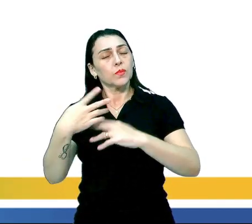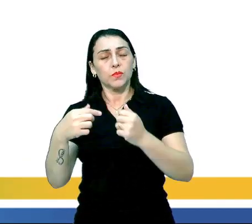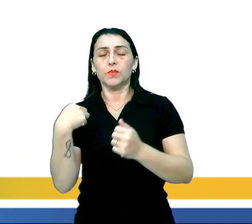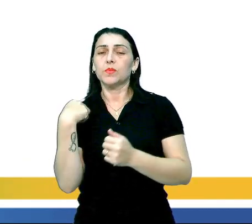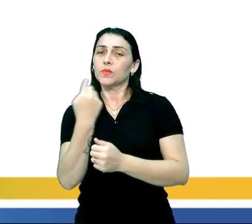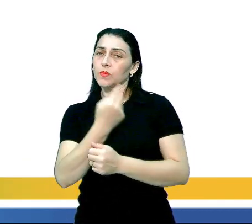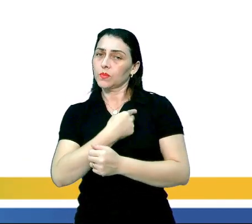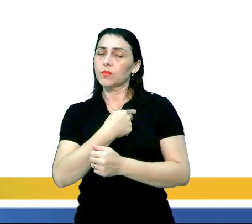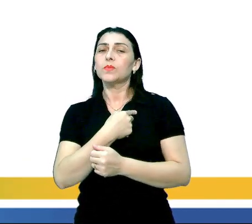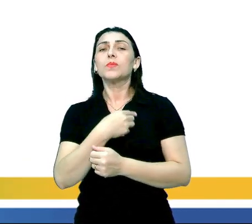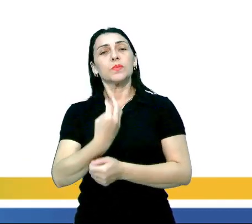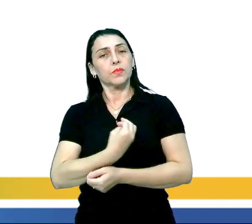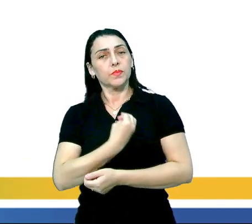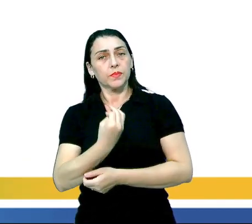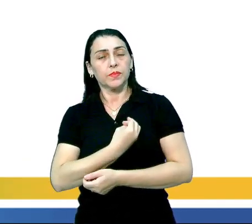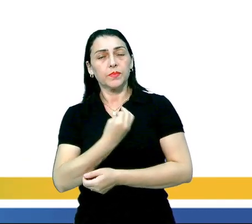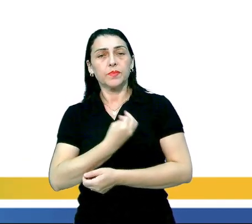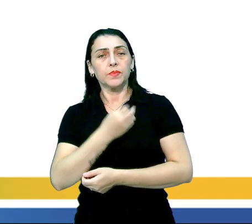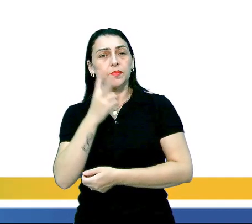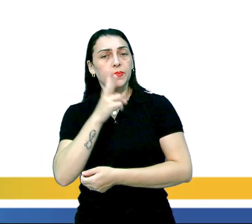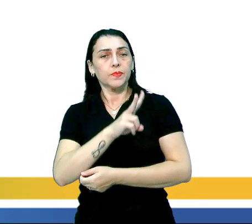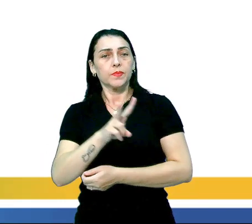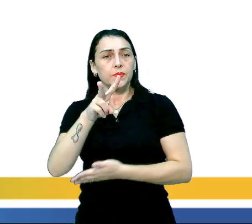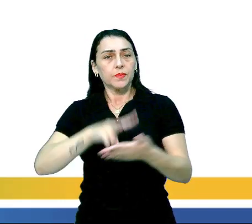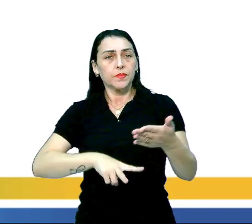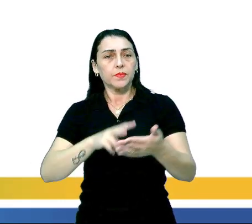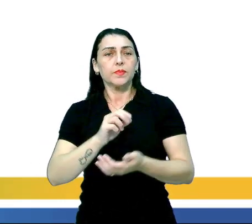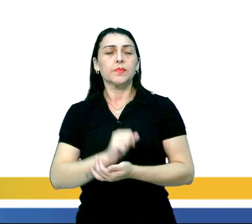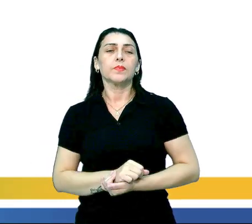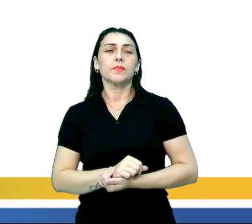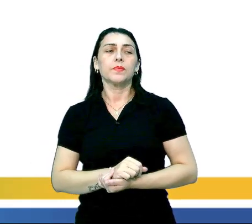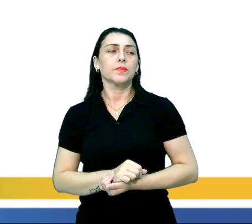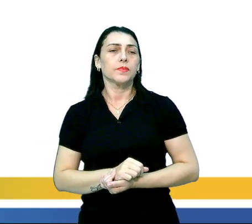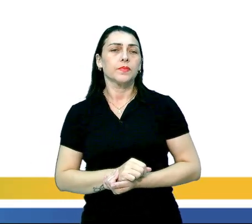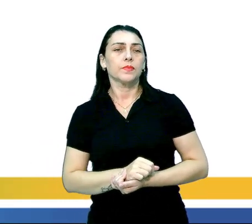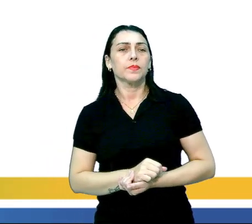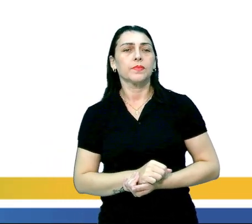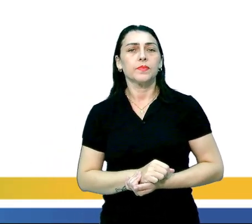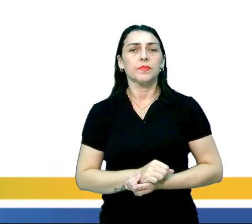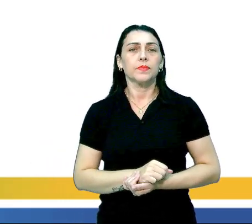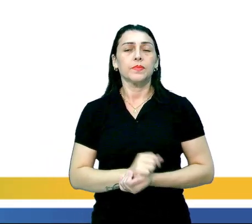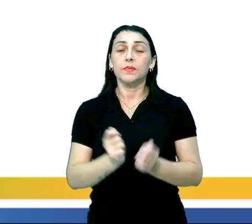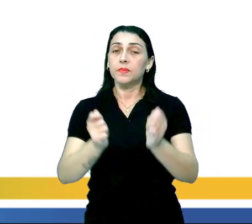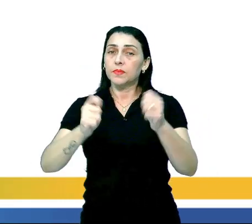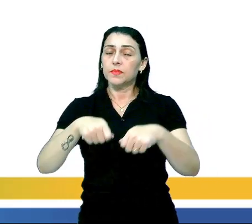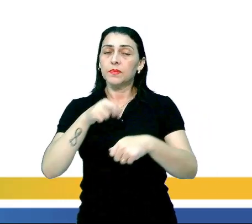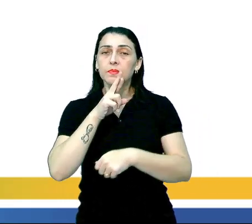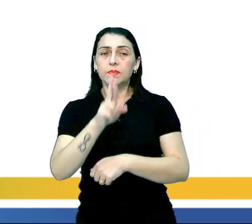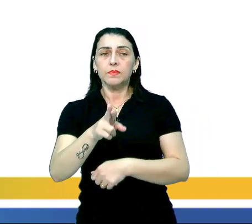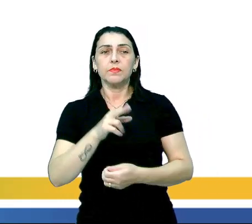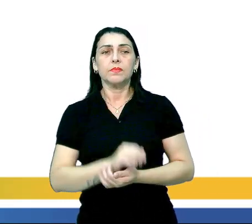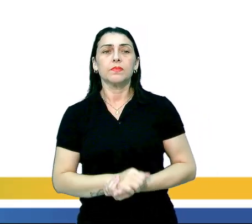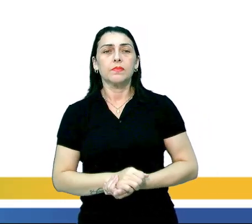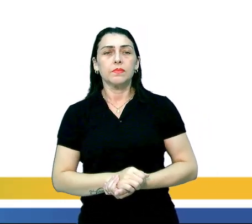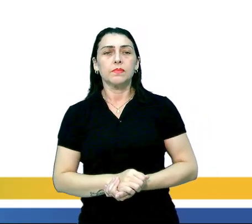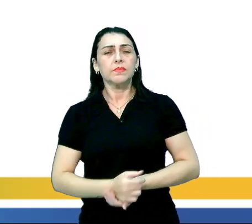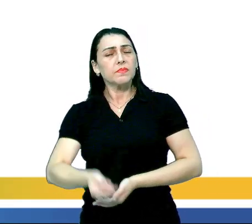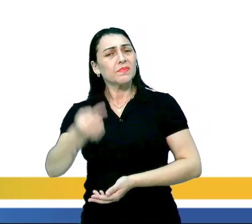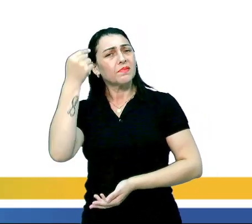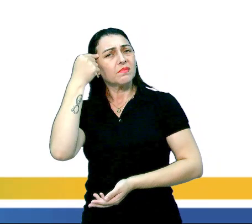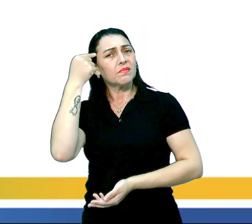nós estamos inseridos. Vamos fazer a leitura agora do comando da questão e as possibilidades de